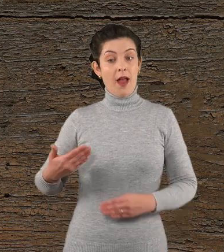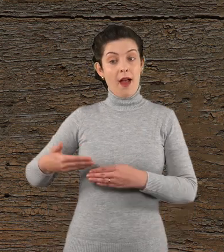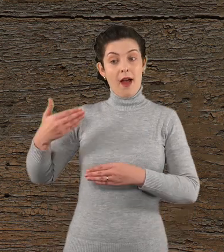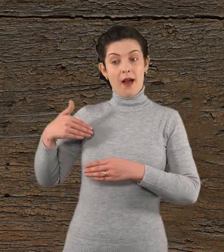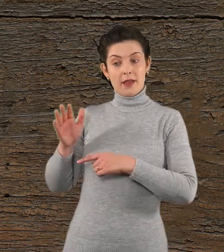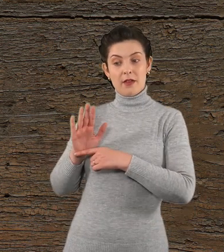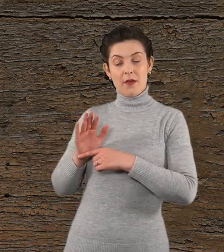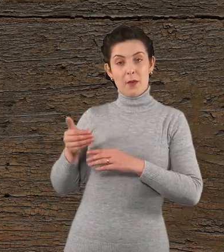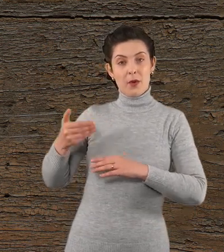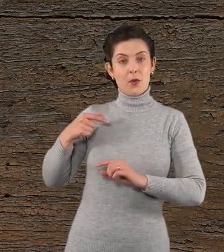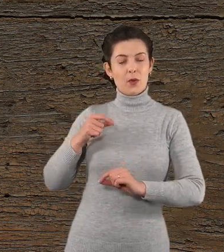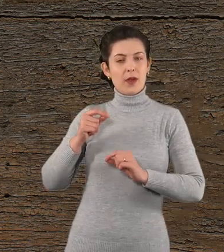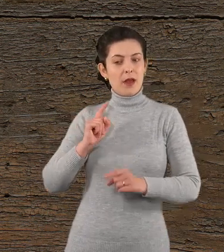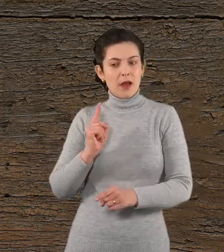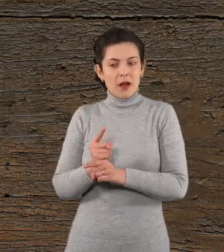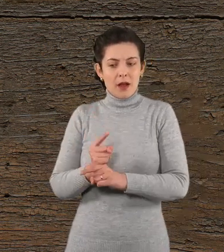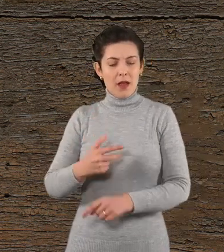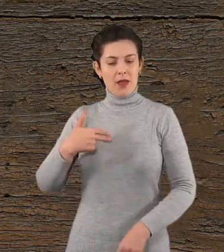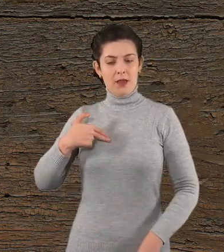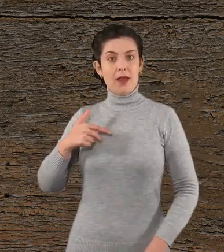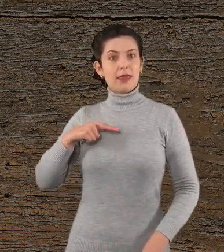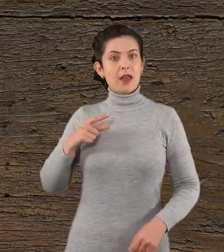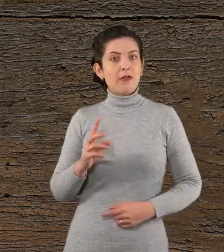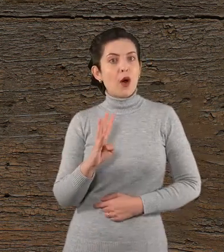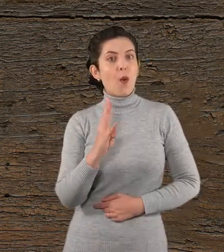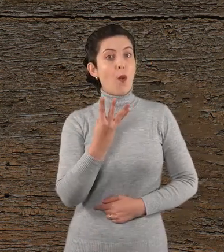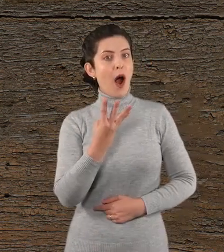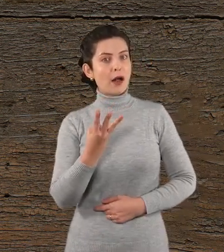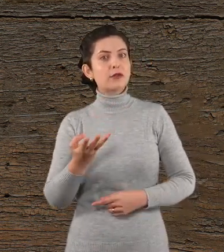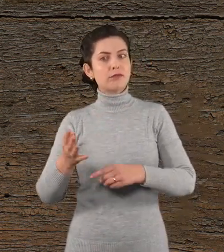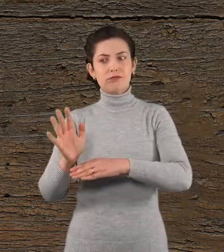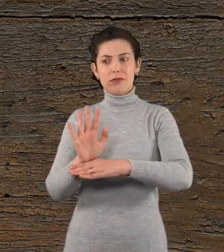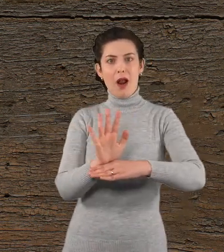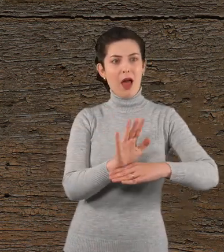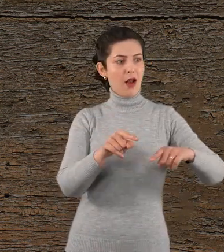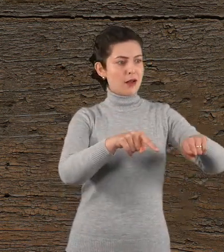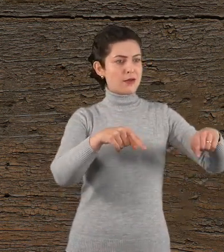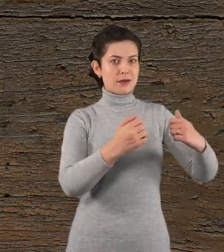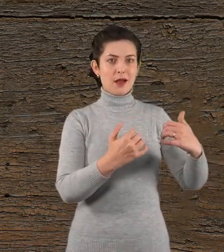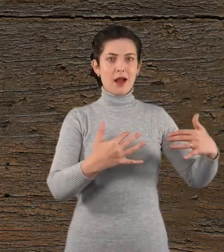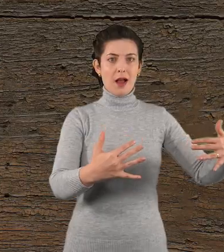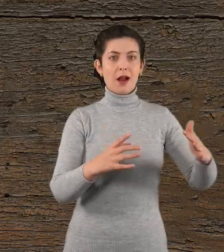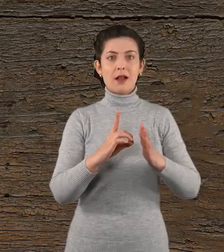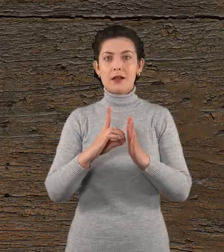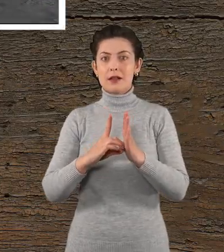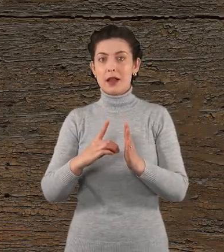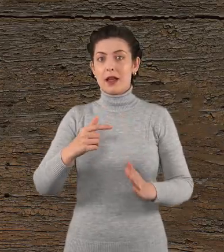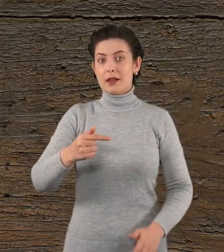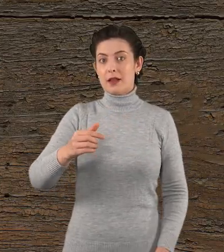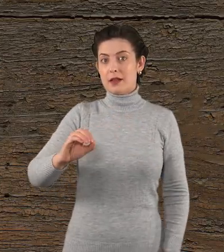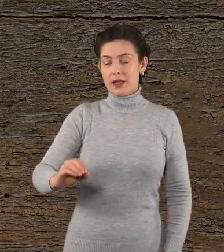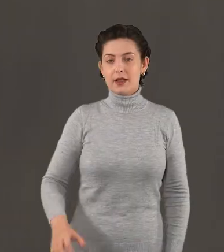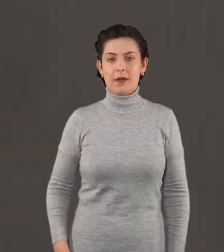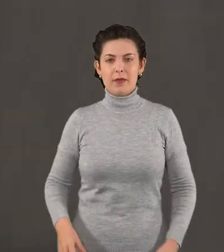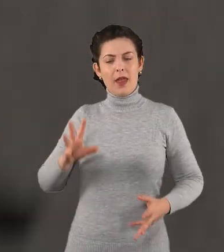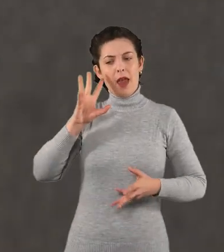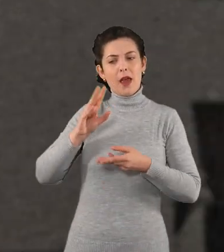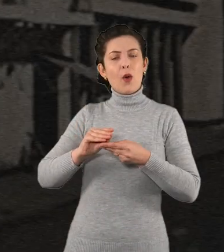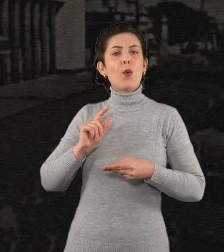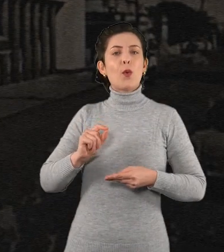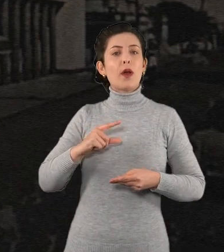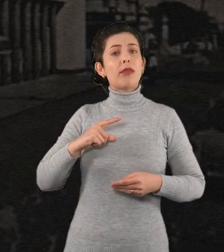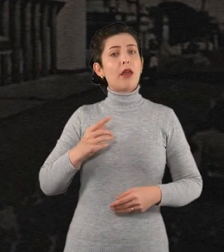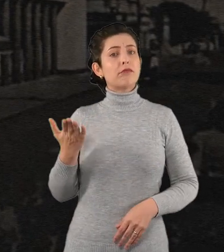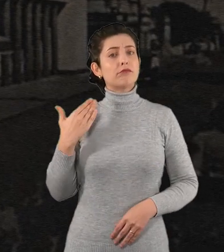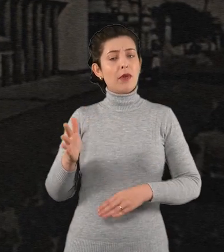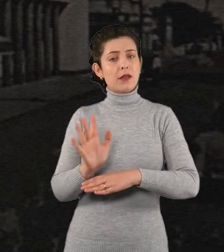No episódio anterior, descobrimos que São Borja teve 4 cinemas funcionando ao mesmo tempo na década de 70. Também